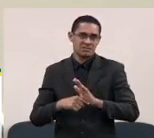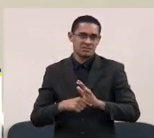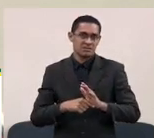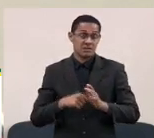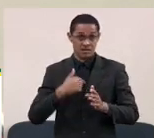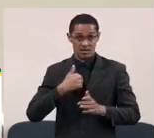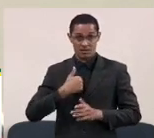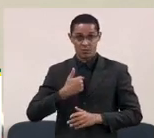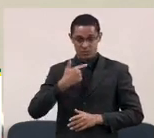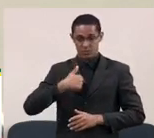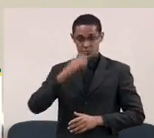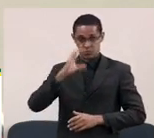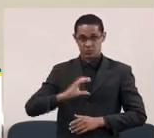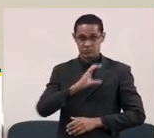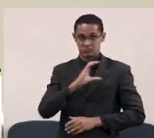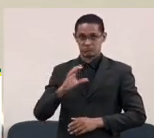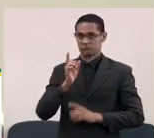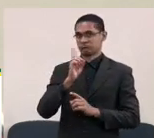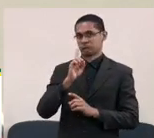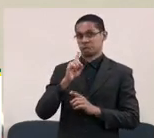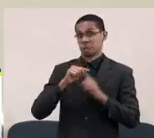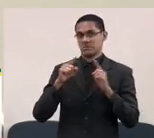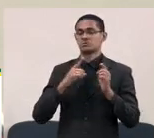Eu não sou católico, eu sou cristão.